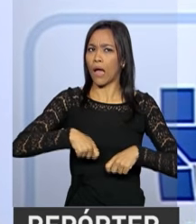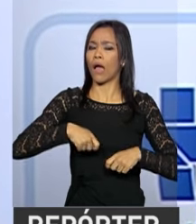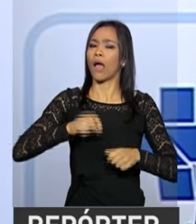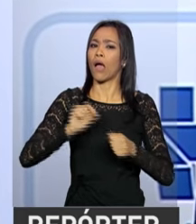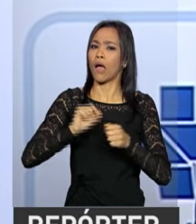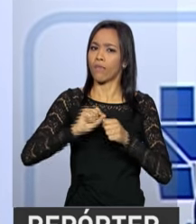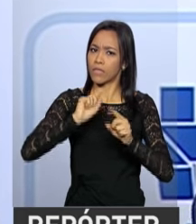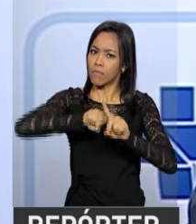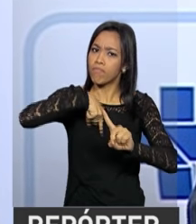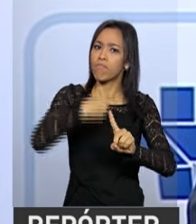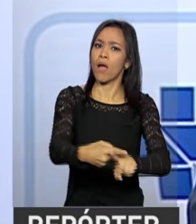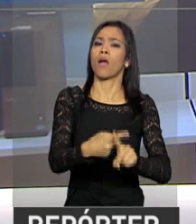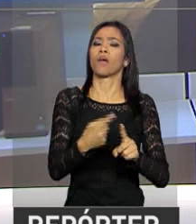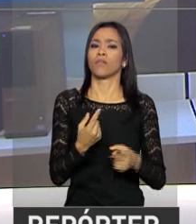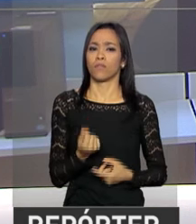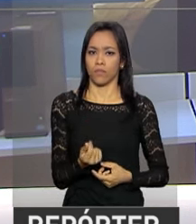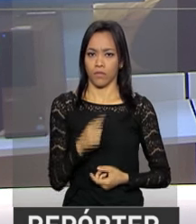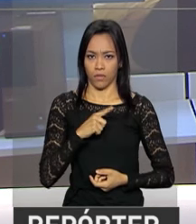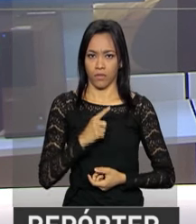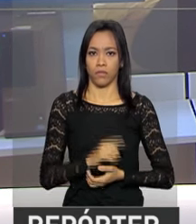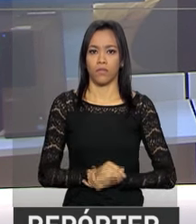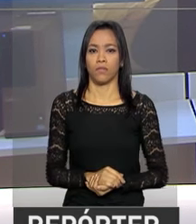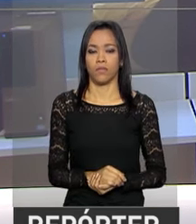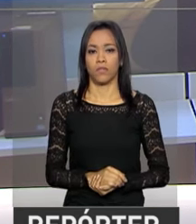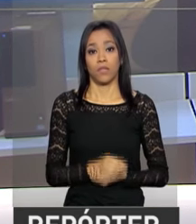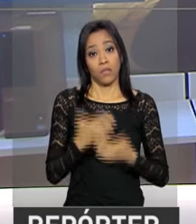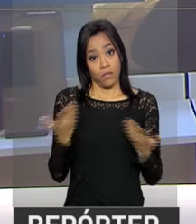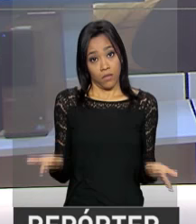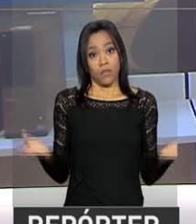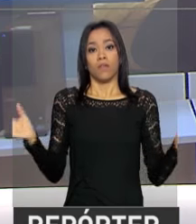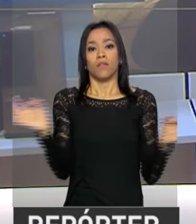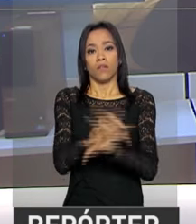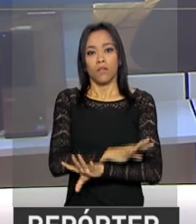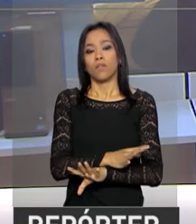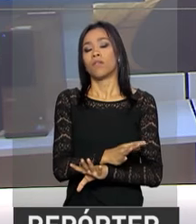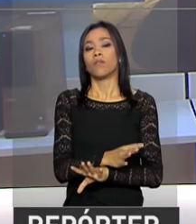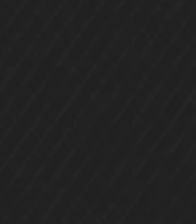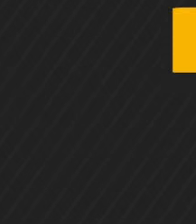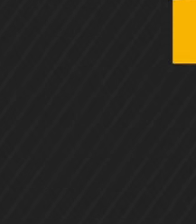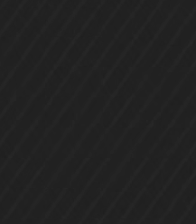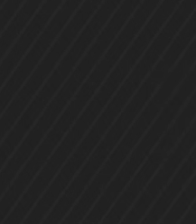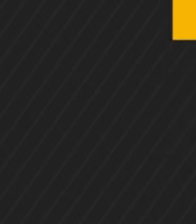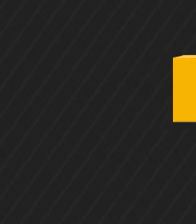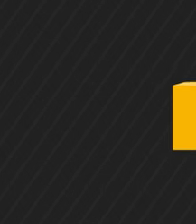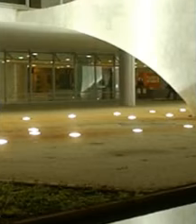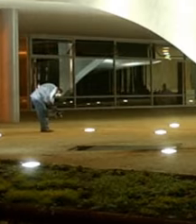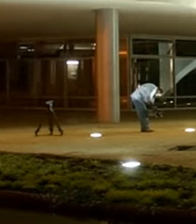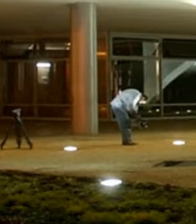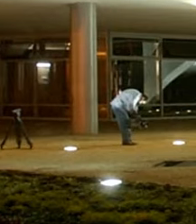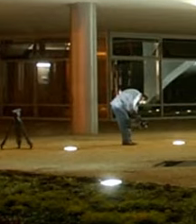os recursos que temos e assim termina essa edição do repórter NBR